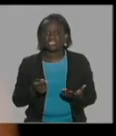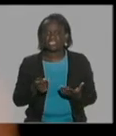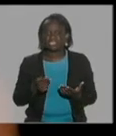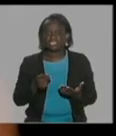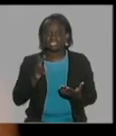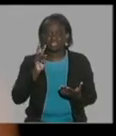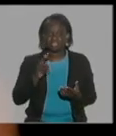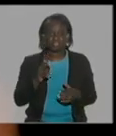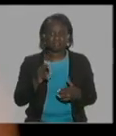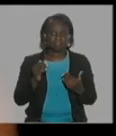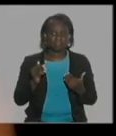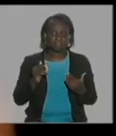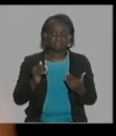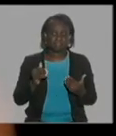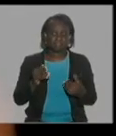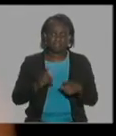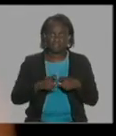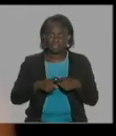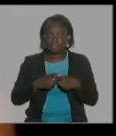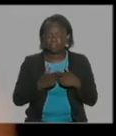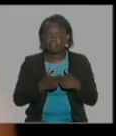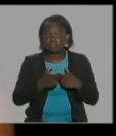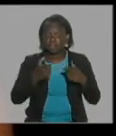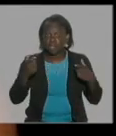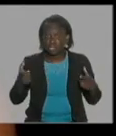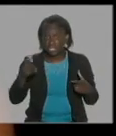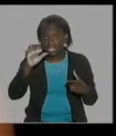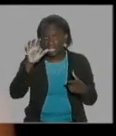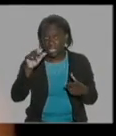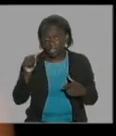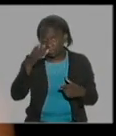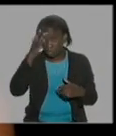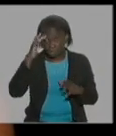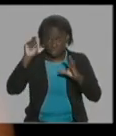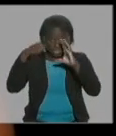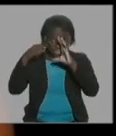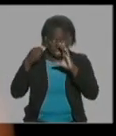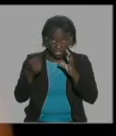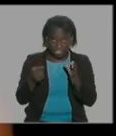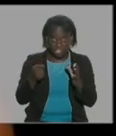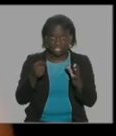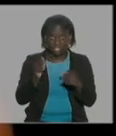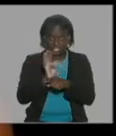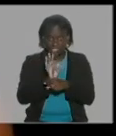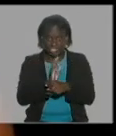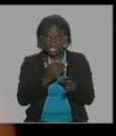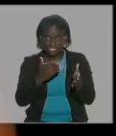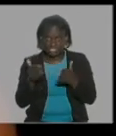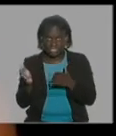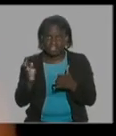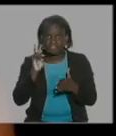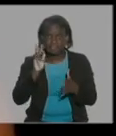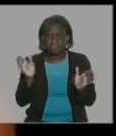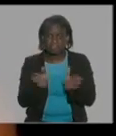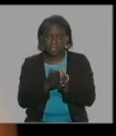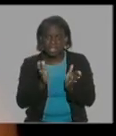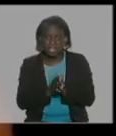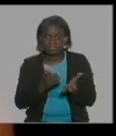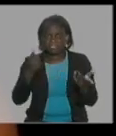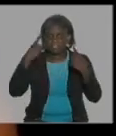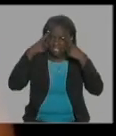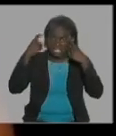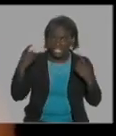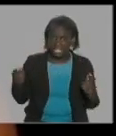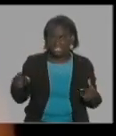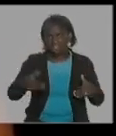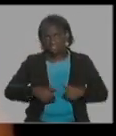um olhar agressivo, porque a maioria das vezes, quando a África é retratada lá fora, né? Retrata miséria,